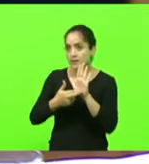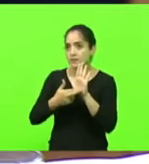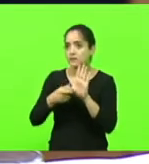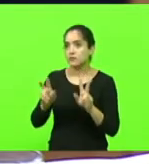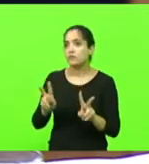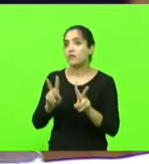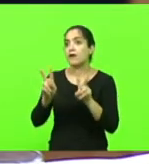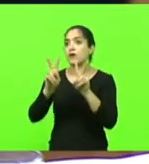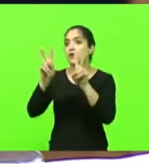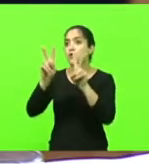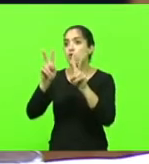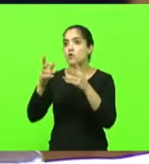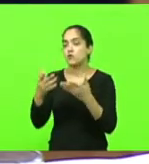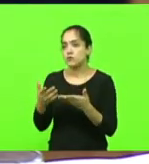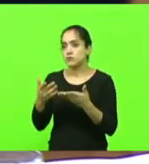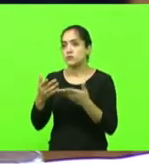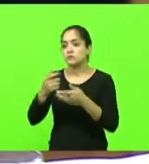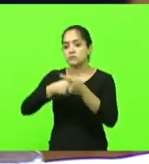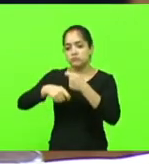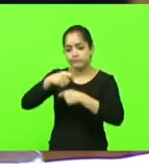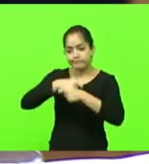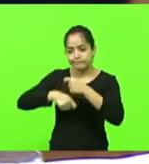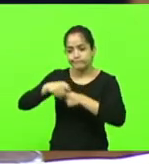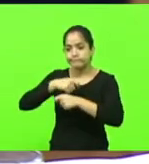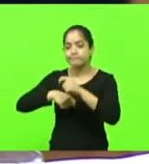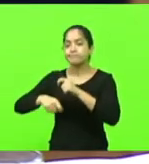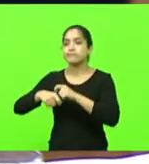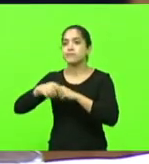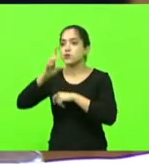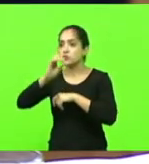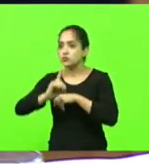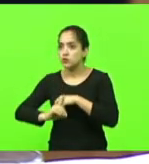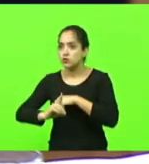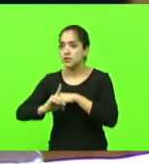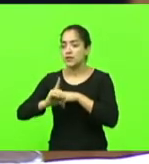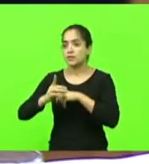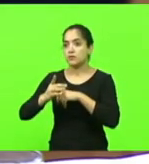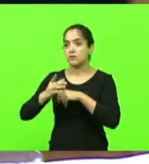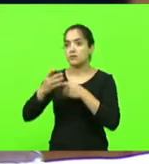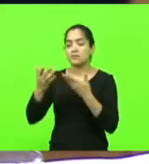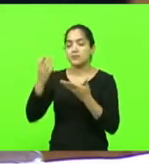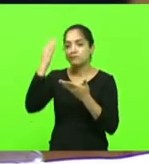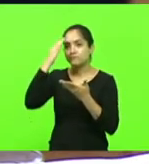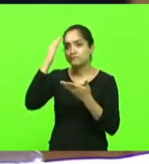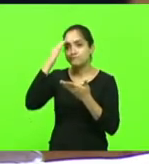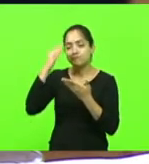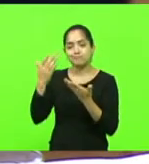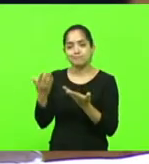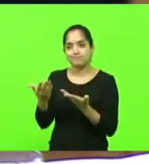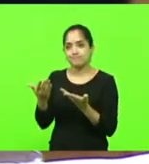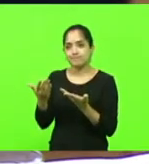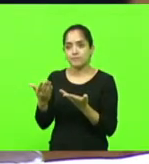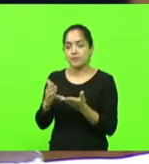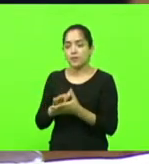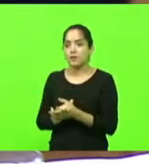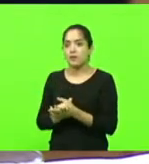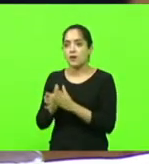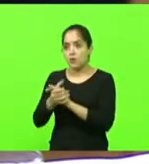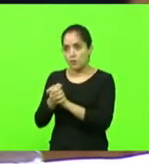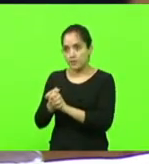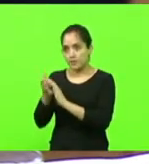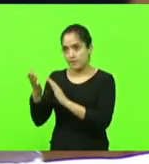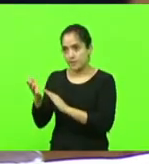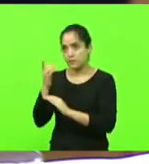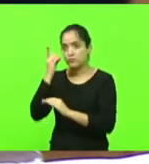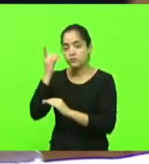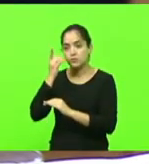né, do direito administrativo, que emanam das cartas. Então, a gente não consegue entender, e eu cumprimento o deputado Nilson Berlanda, deputado João Amin